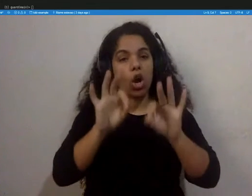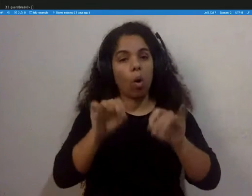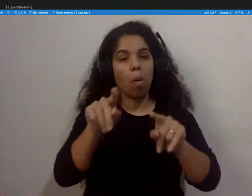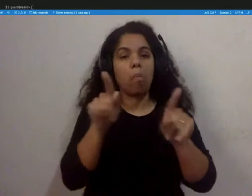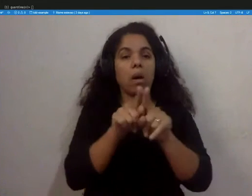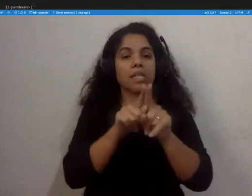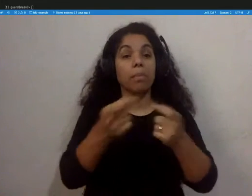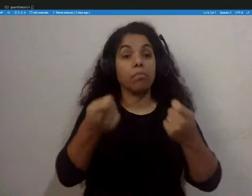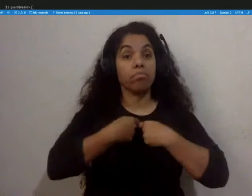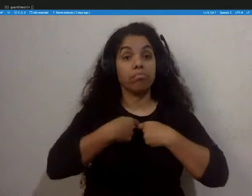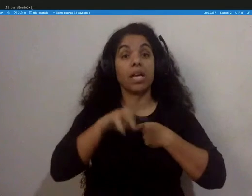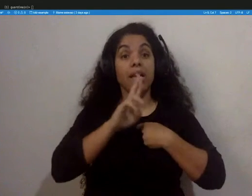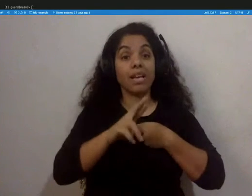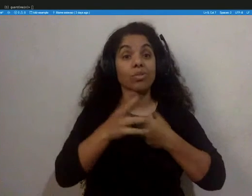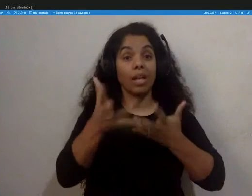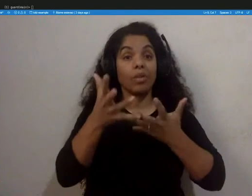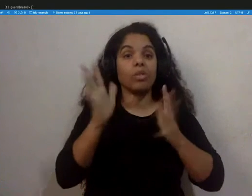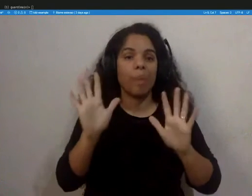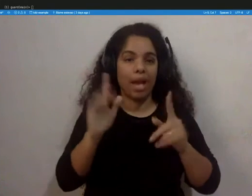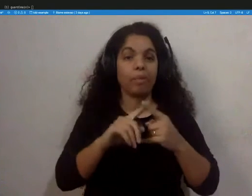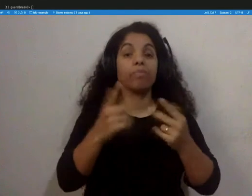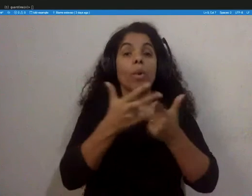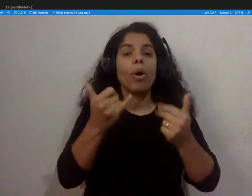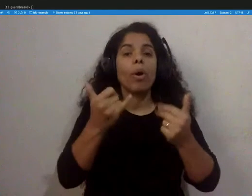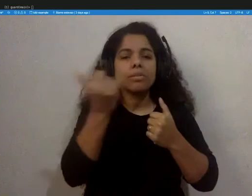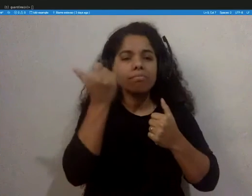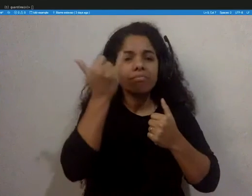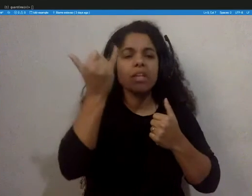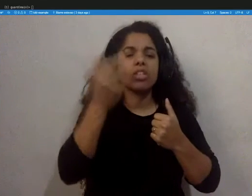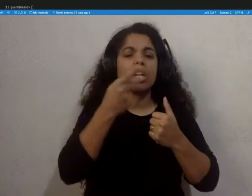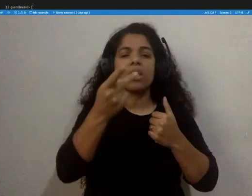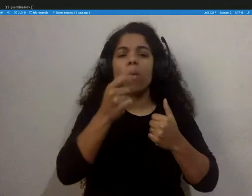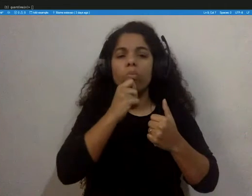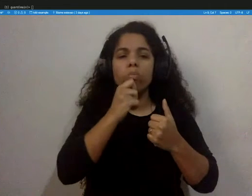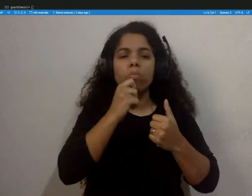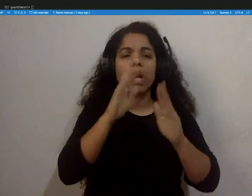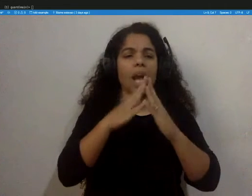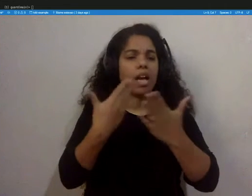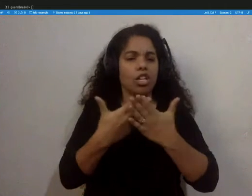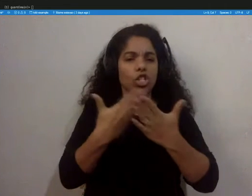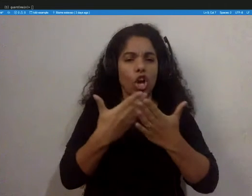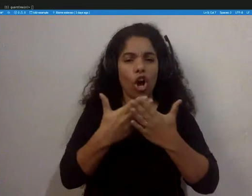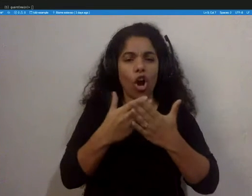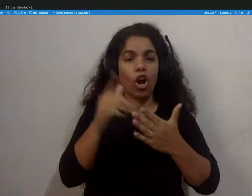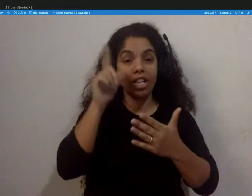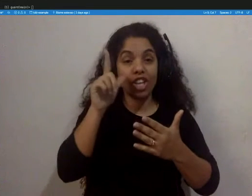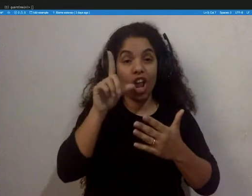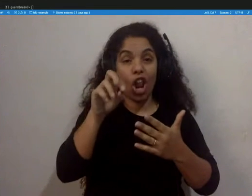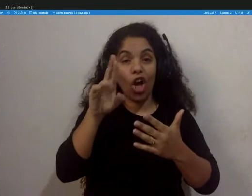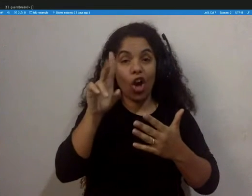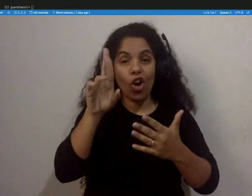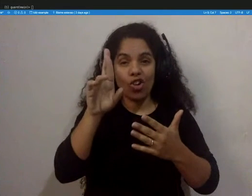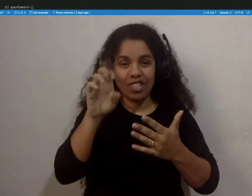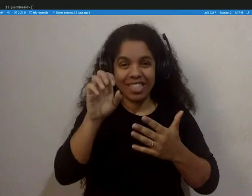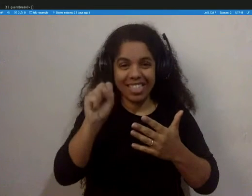que vai me dar o resultado que eu espero. Uma coisa importante que eu não falei sobre a Escola de Londres é que na Escola de